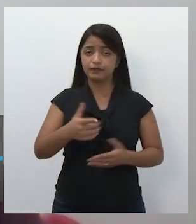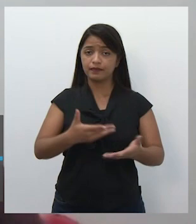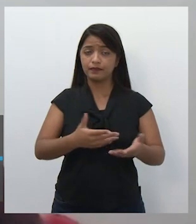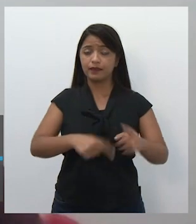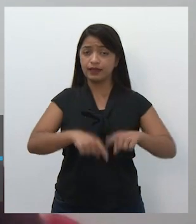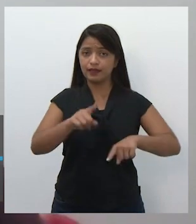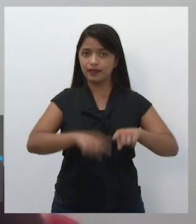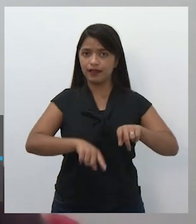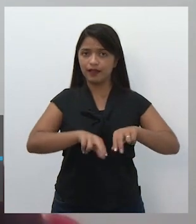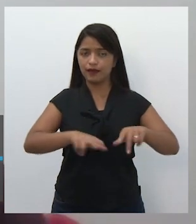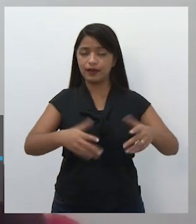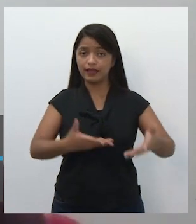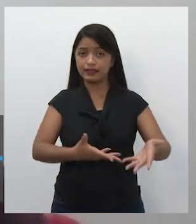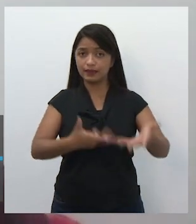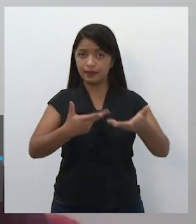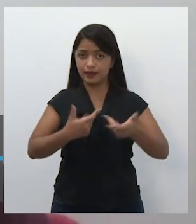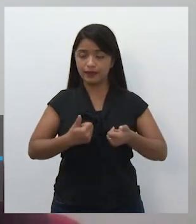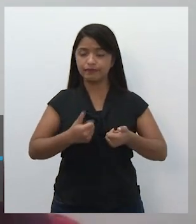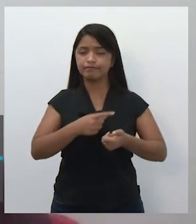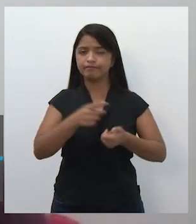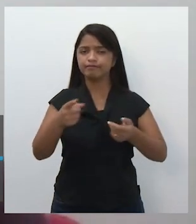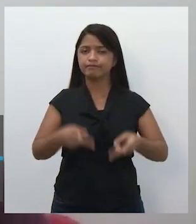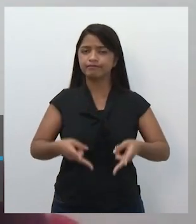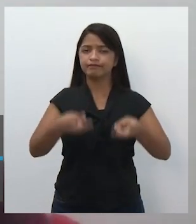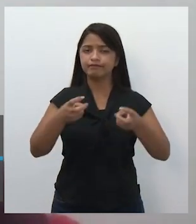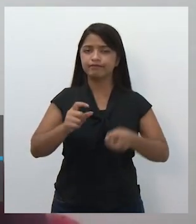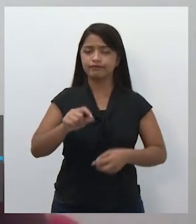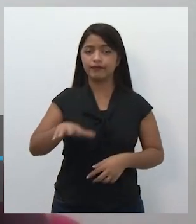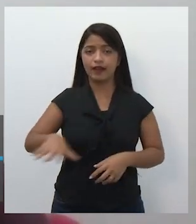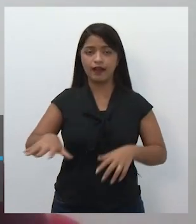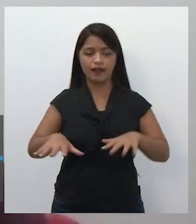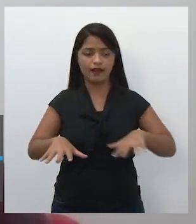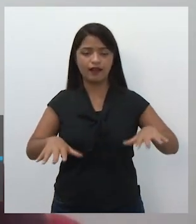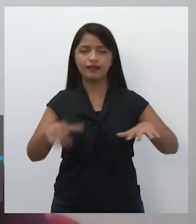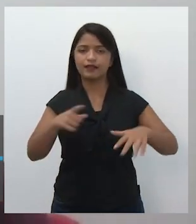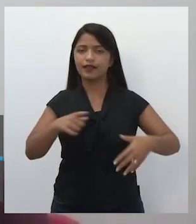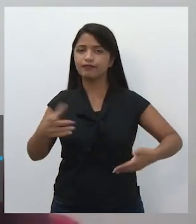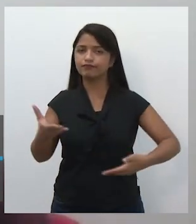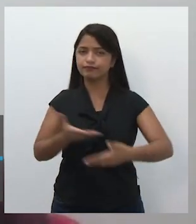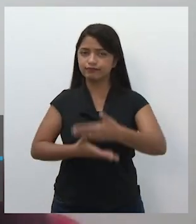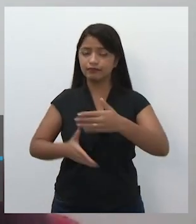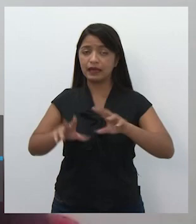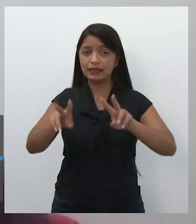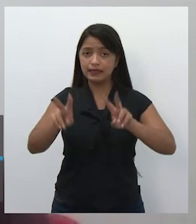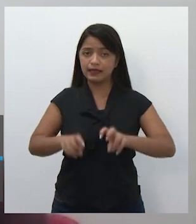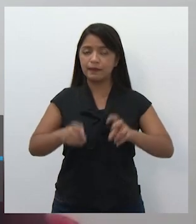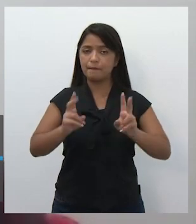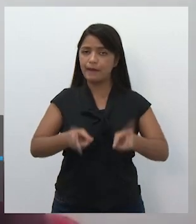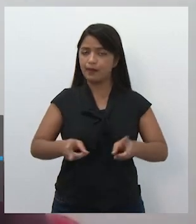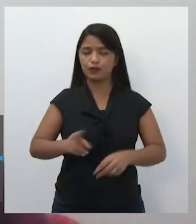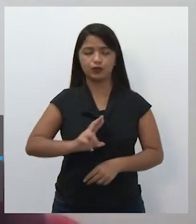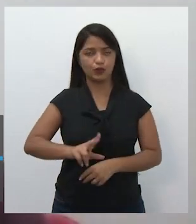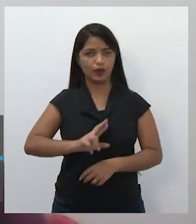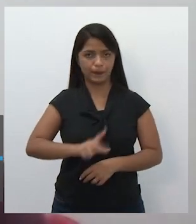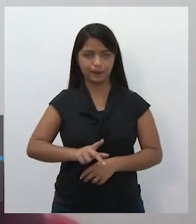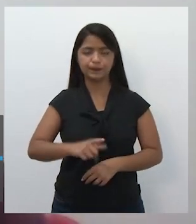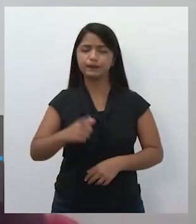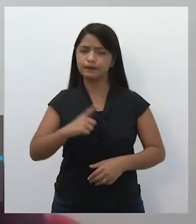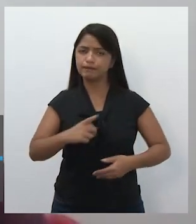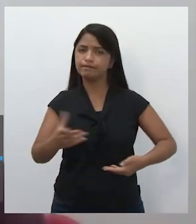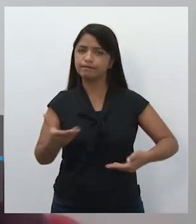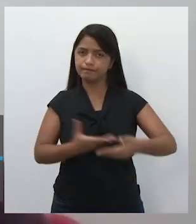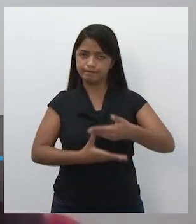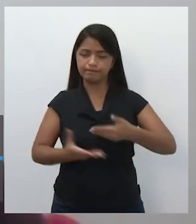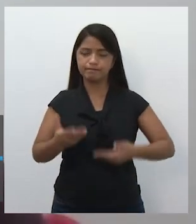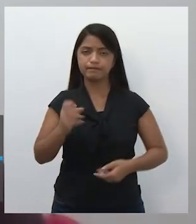um diálogo até entre as próprias áreas, mas não necessariamente os mesmos temas, tá? Mas existe um diálogo, sim, porque o próprio